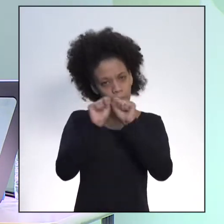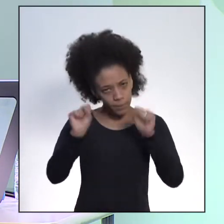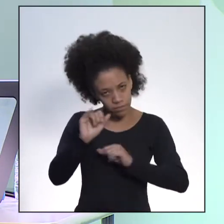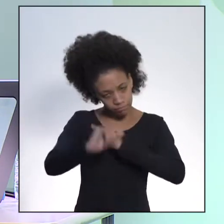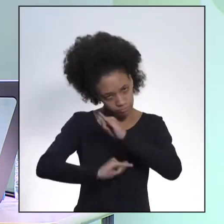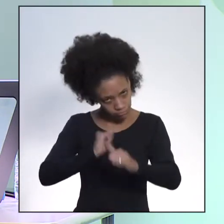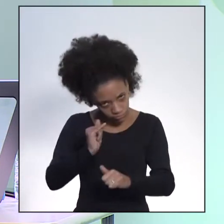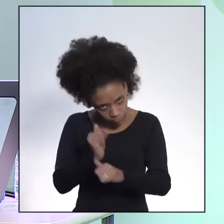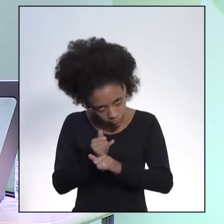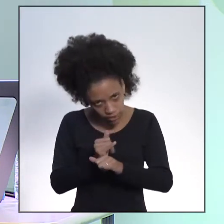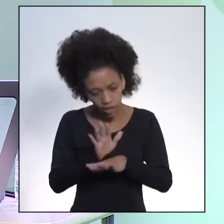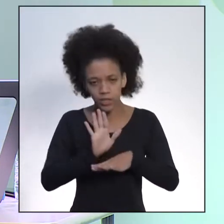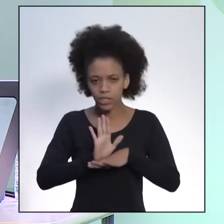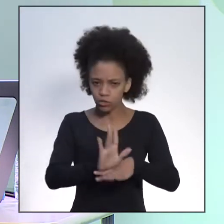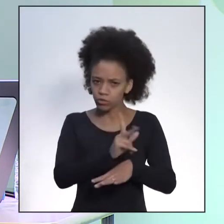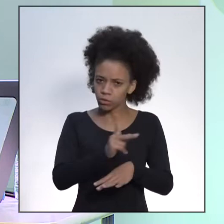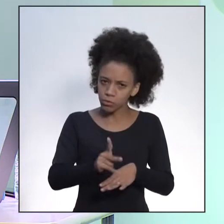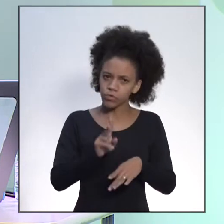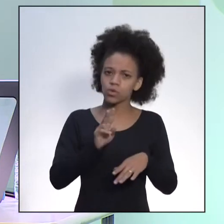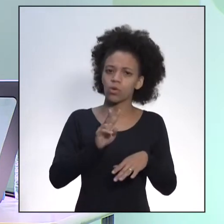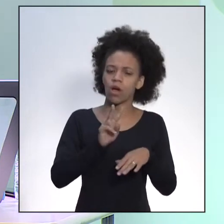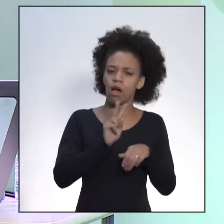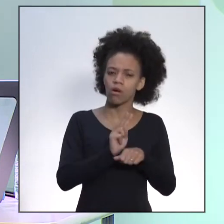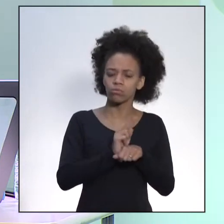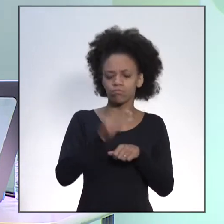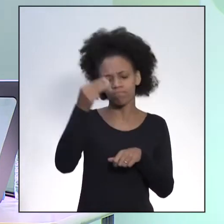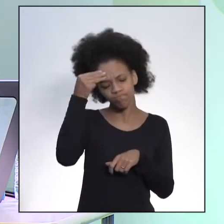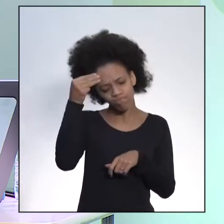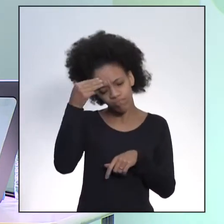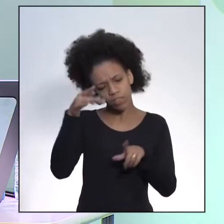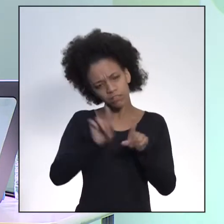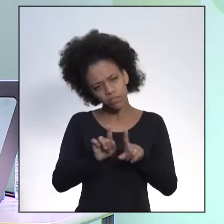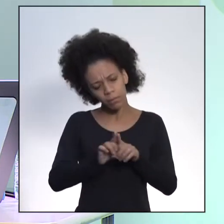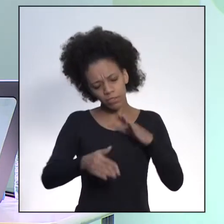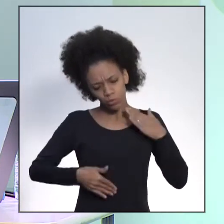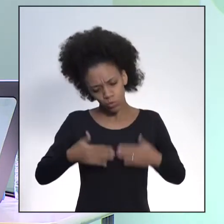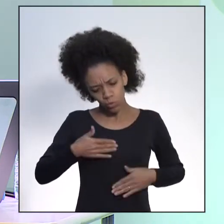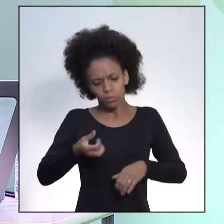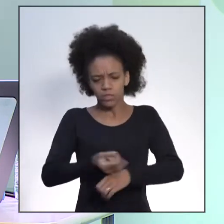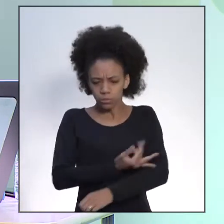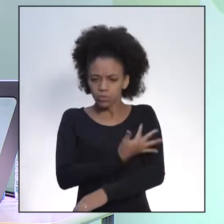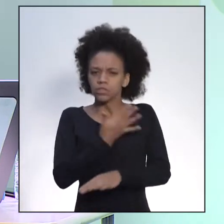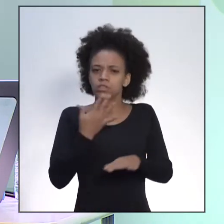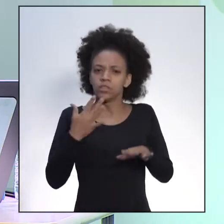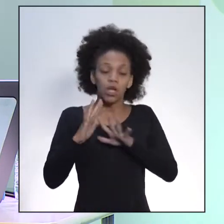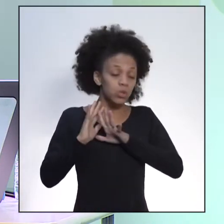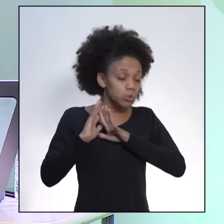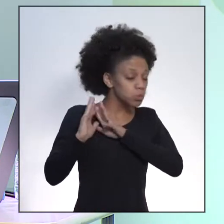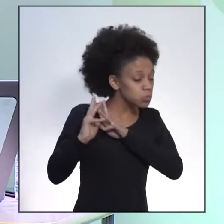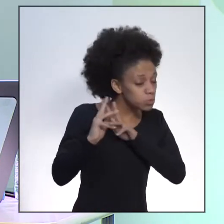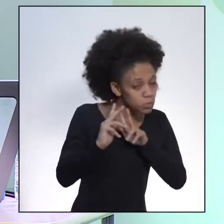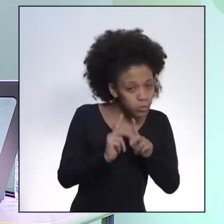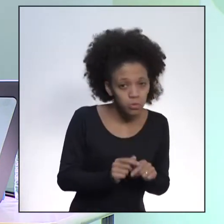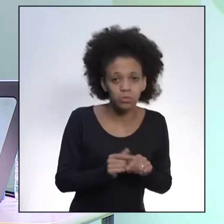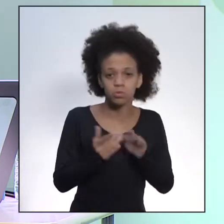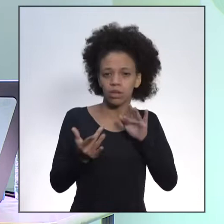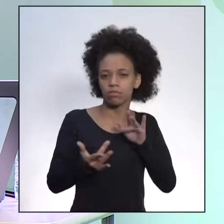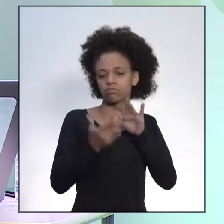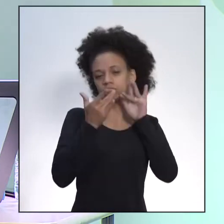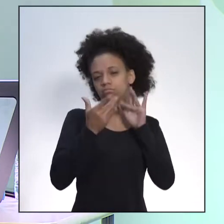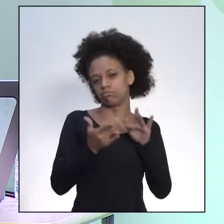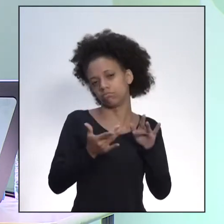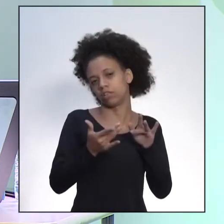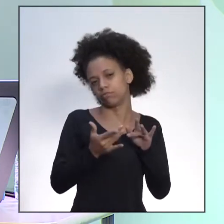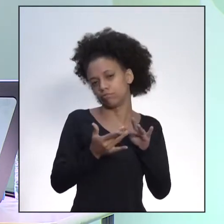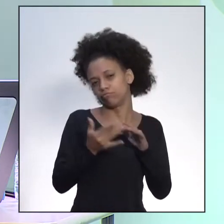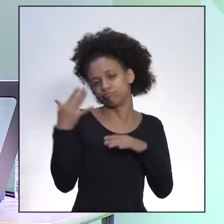online que ajuda o professor a cuidar da mente, mas também do corpo e das emoções, tudo isso conectado de um jeito